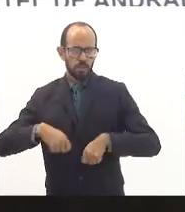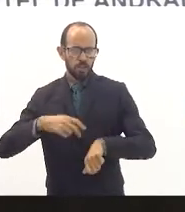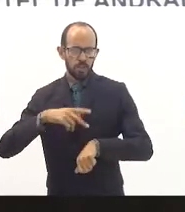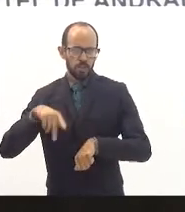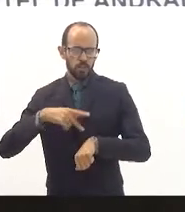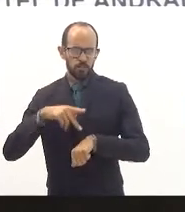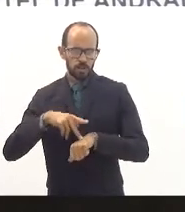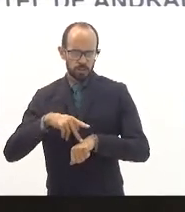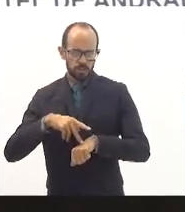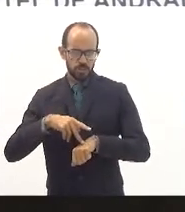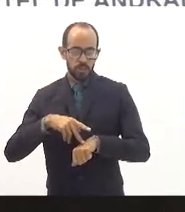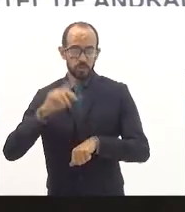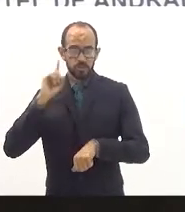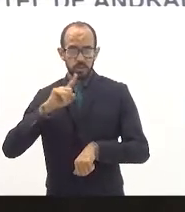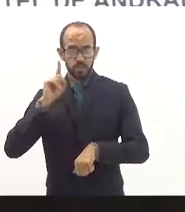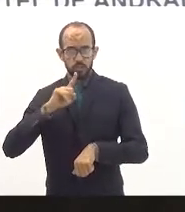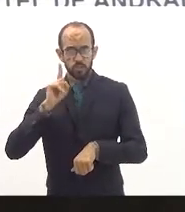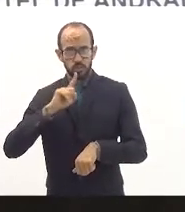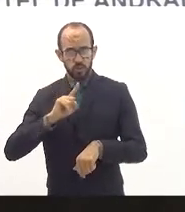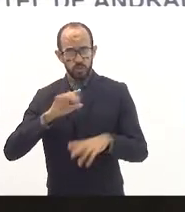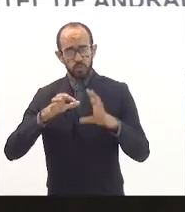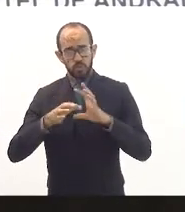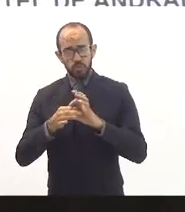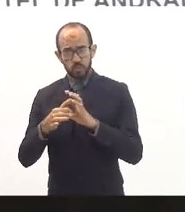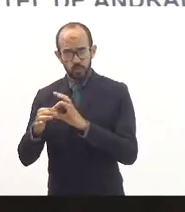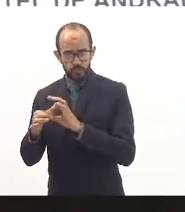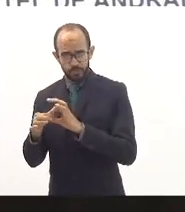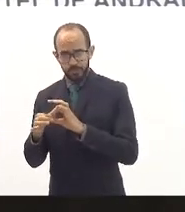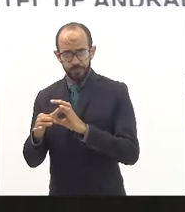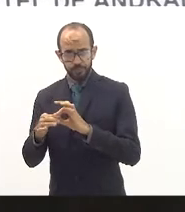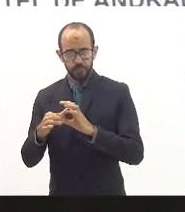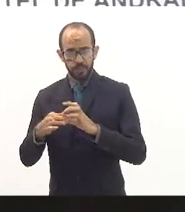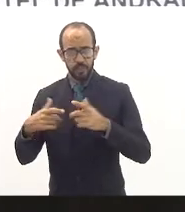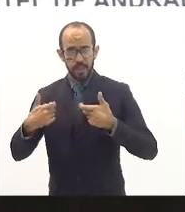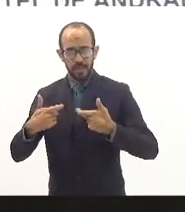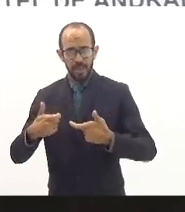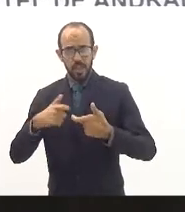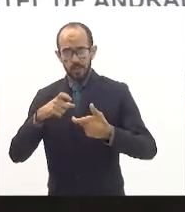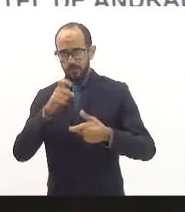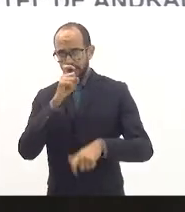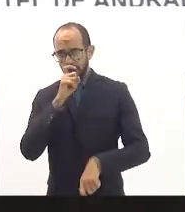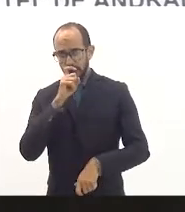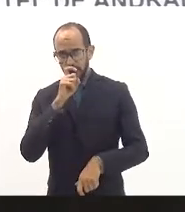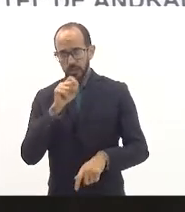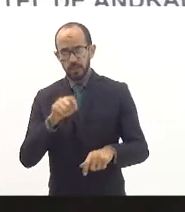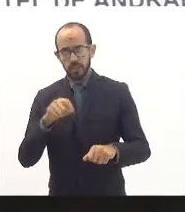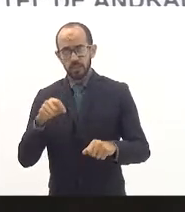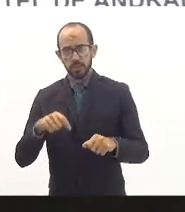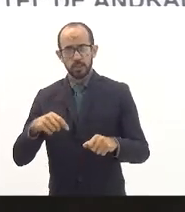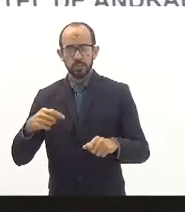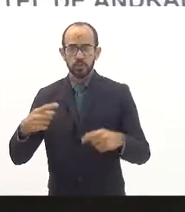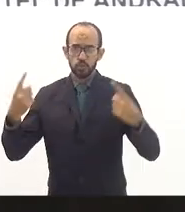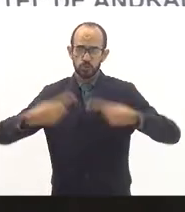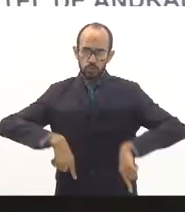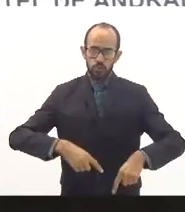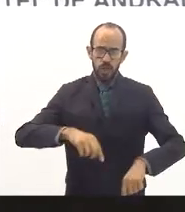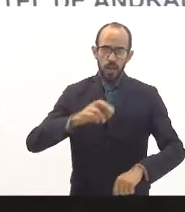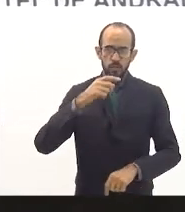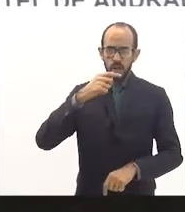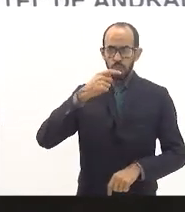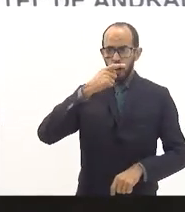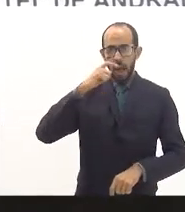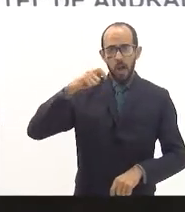Estados Unidos, em pleno contexto da chamada Guerra Fria, onde disputava com a Rússia